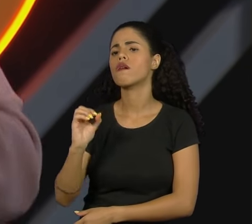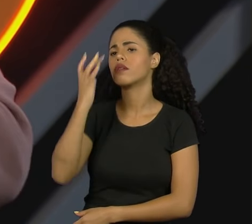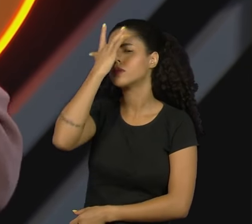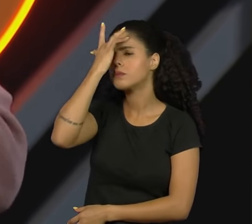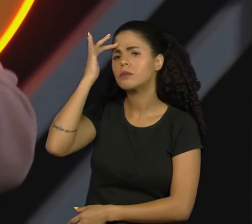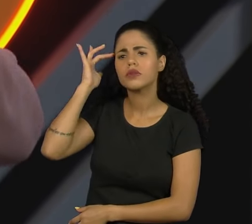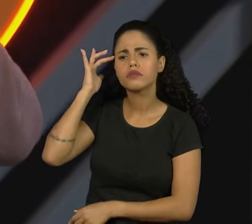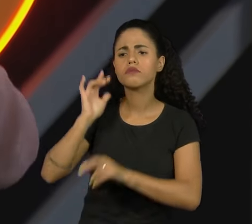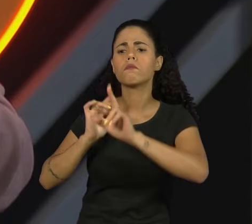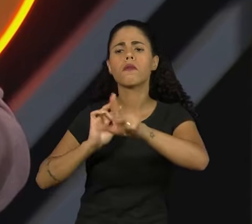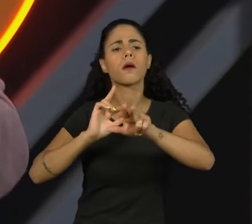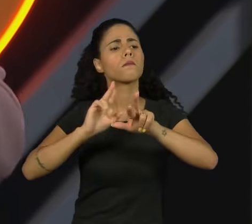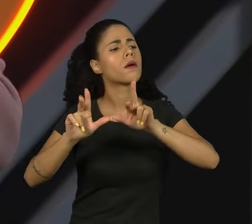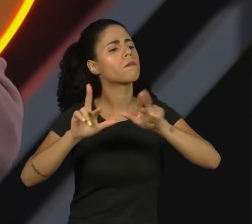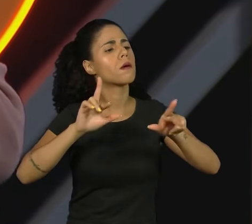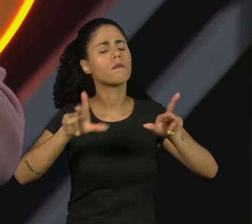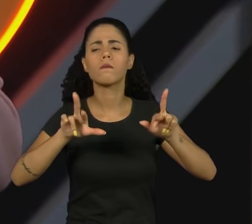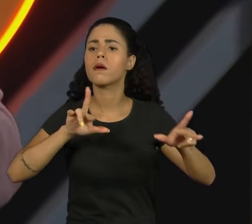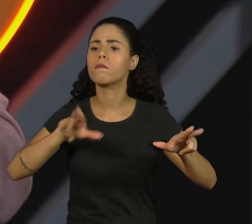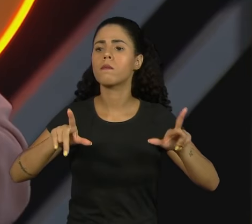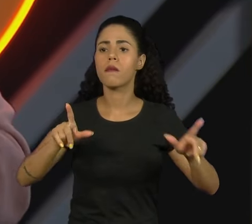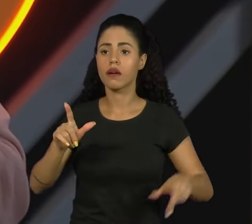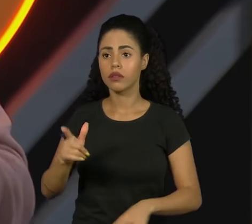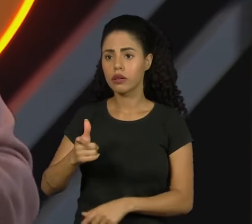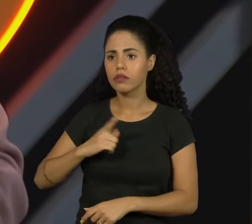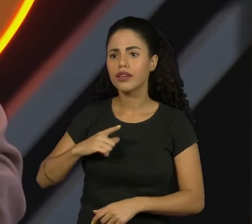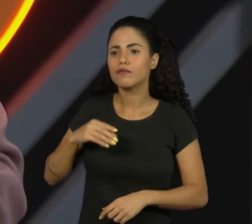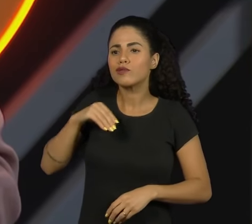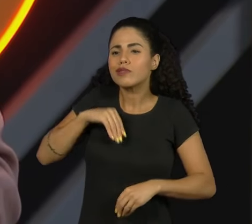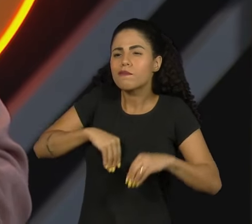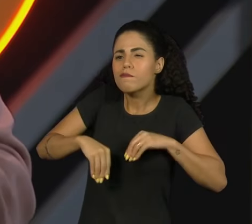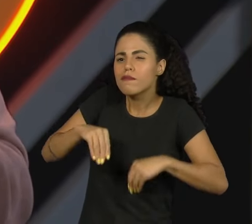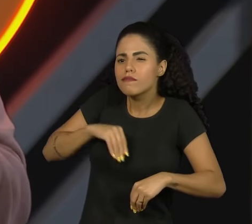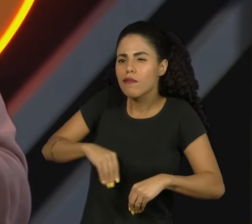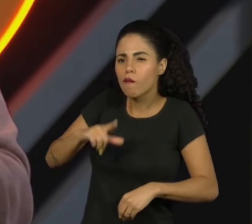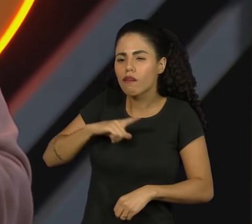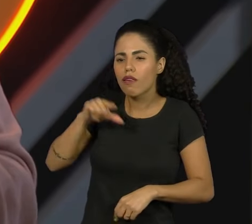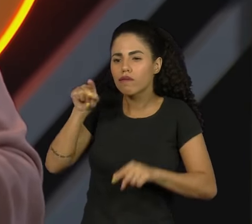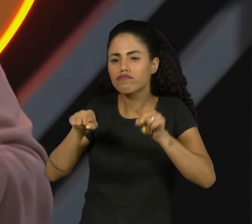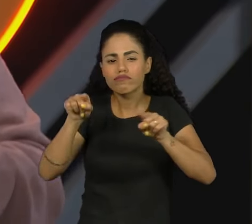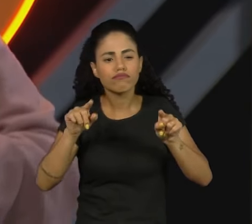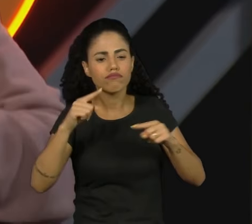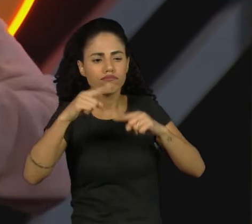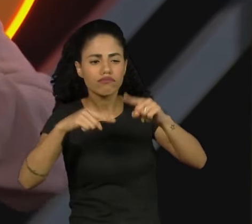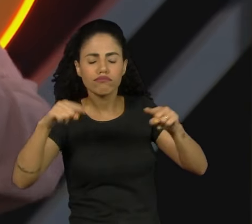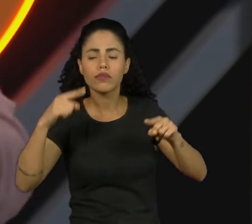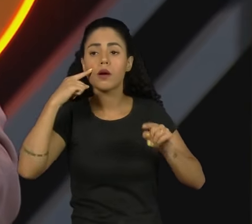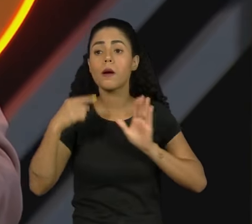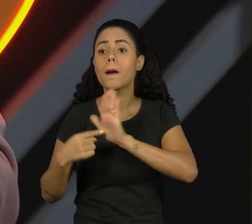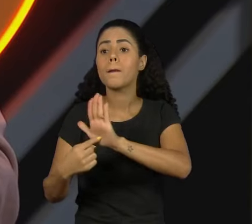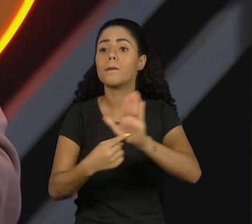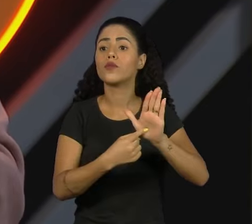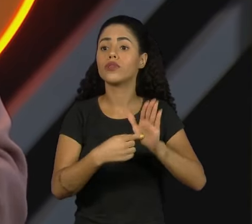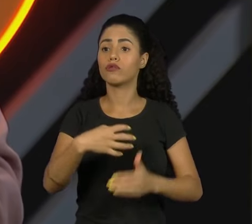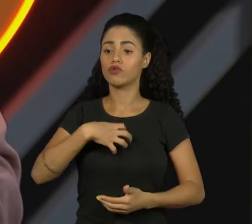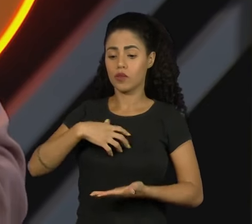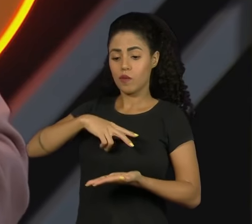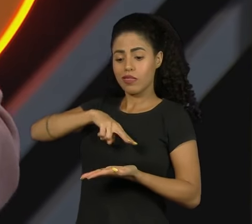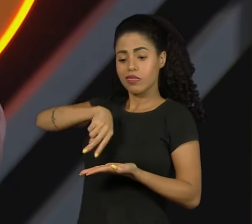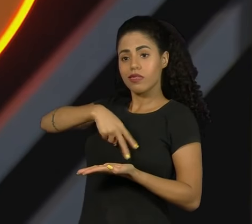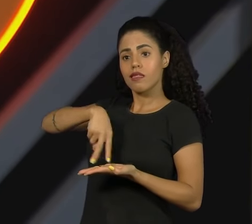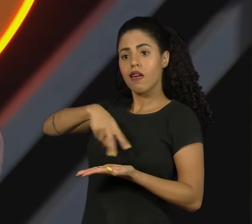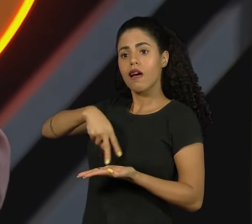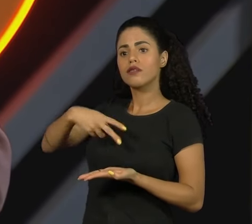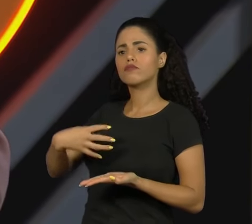com diferentes graus de depressão. A ideia era mostrar a dança